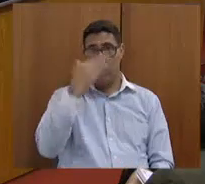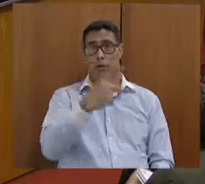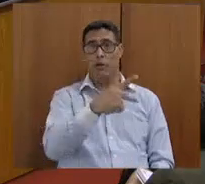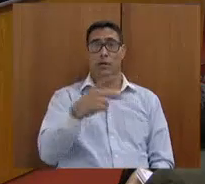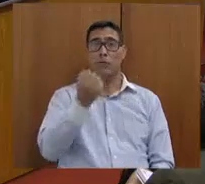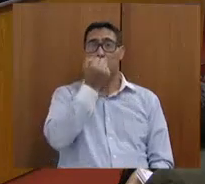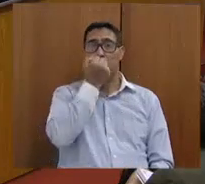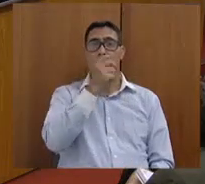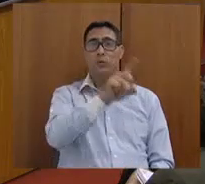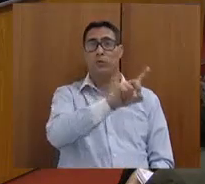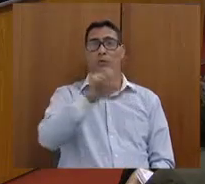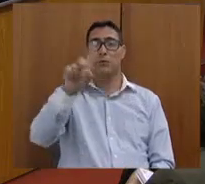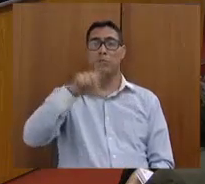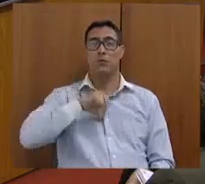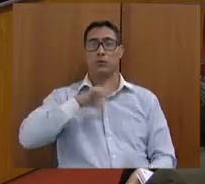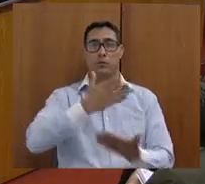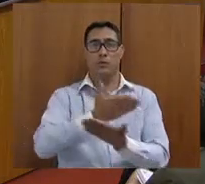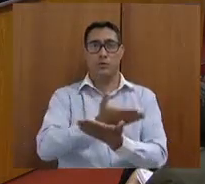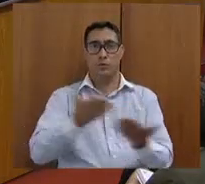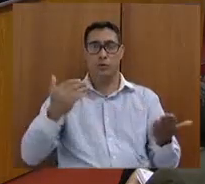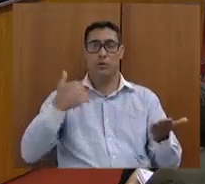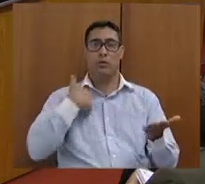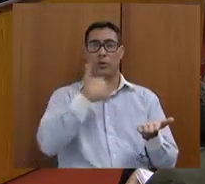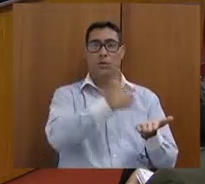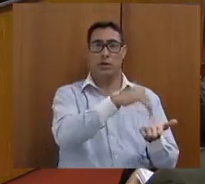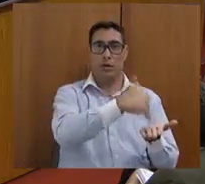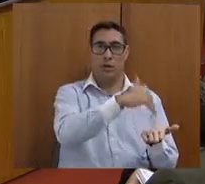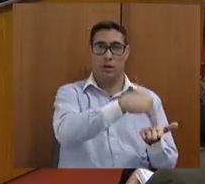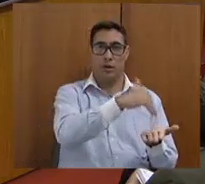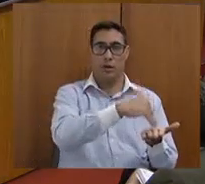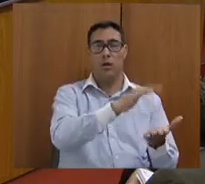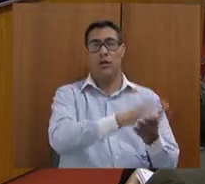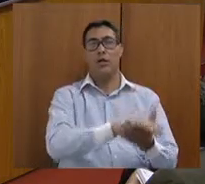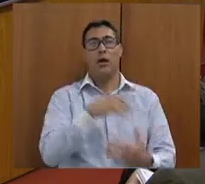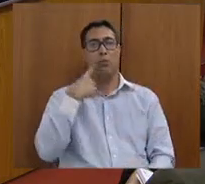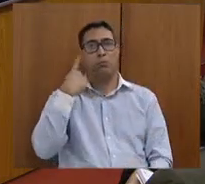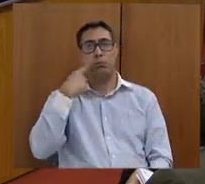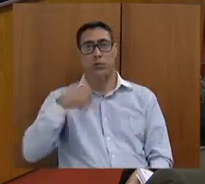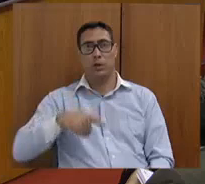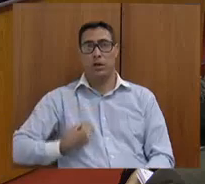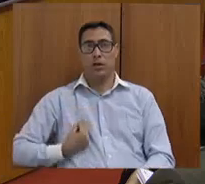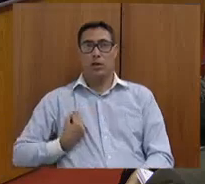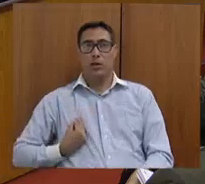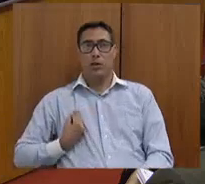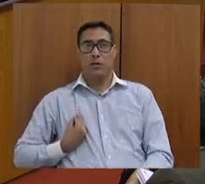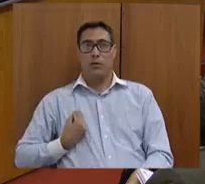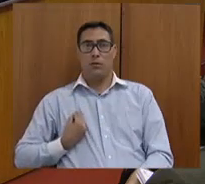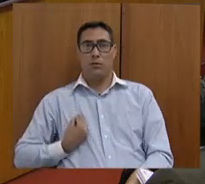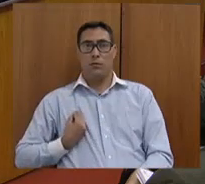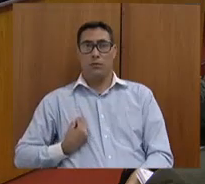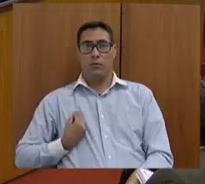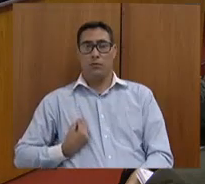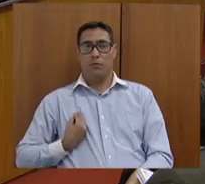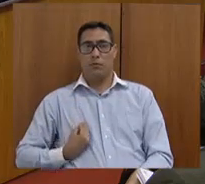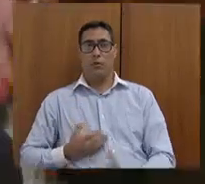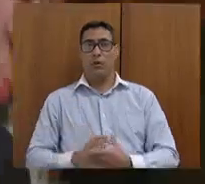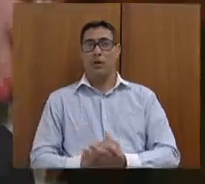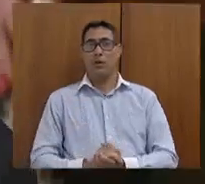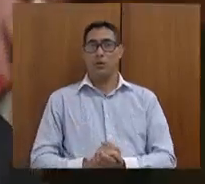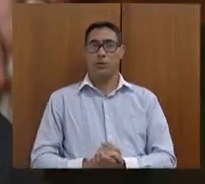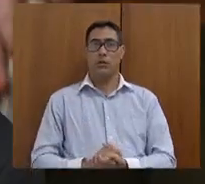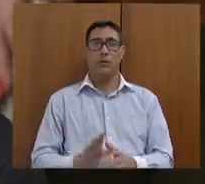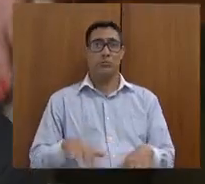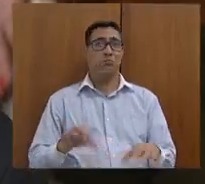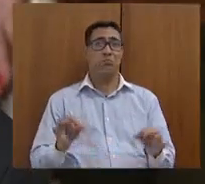todos e todos secretários deputados deputados se encontram aqui não tem mais nenhuma